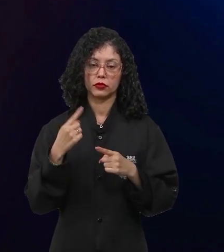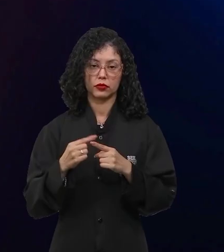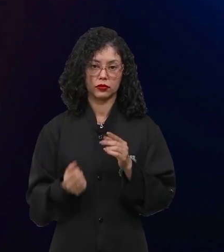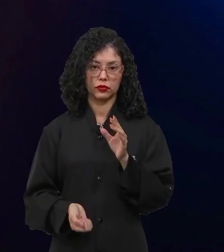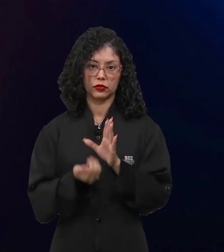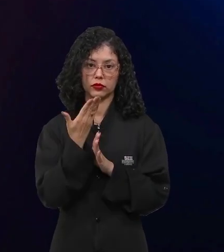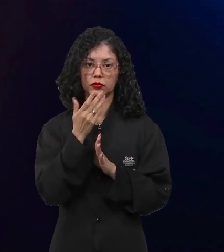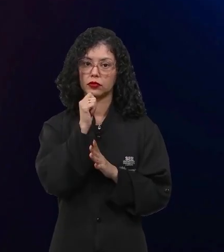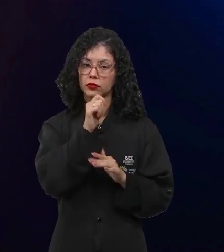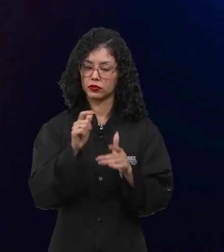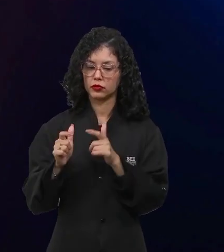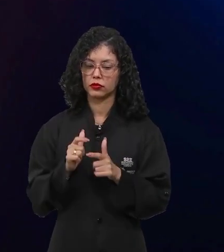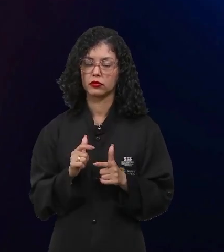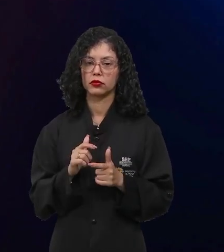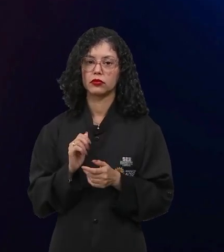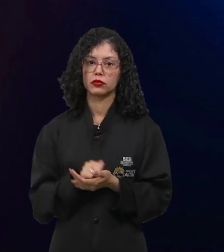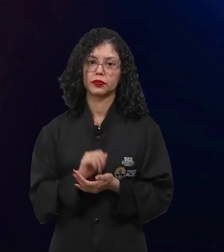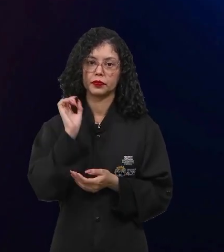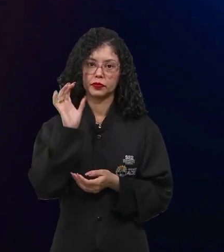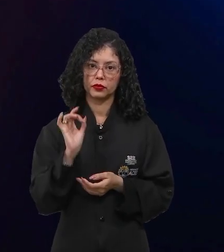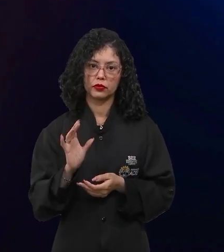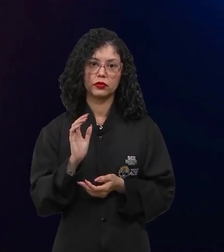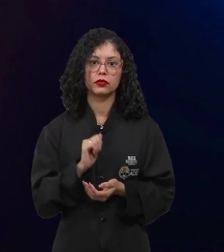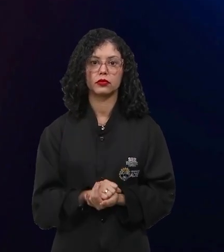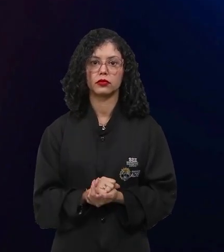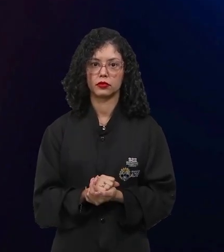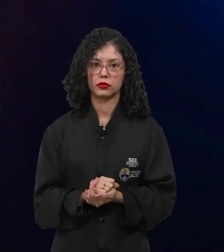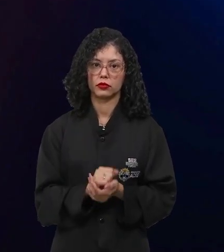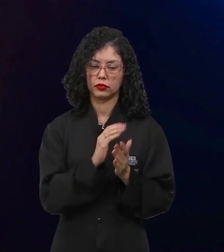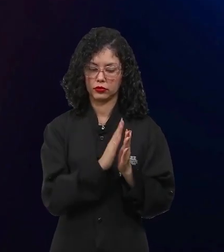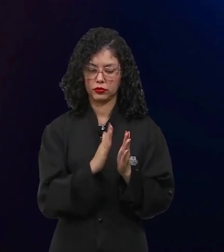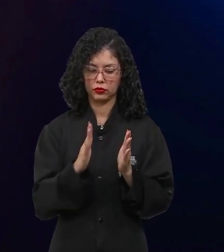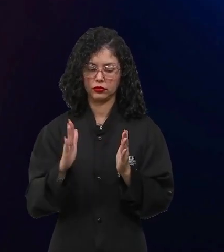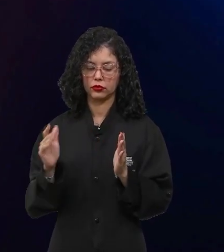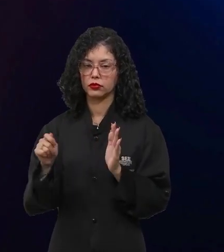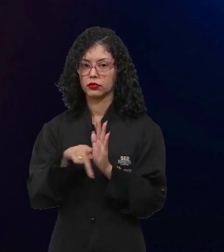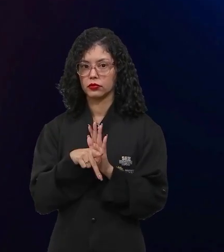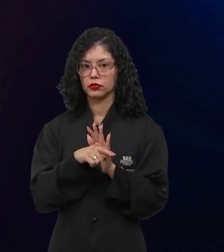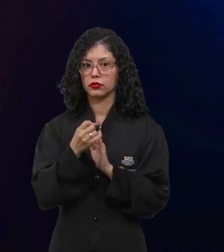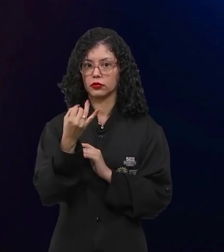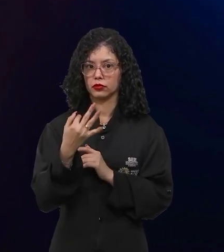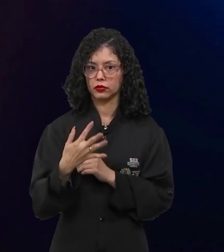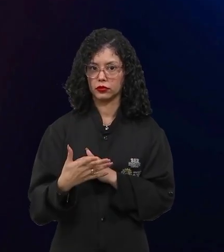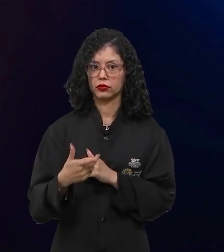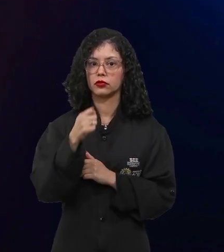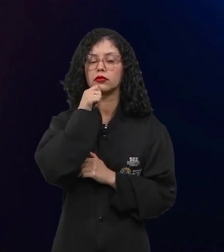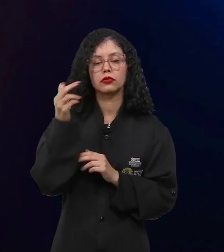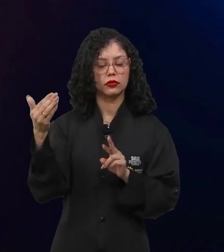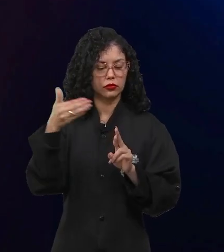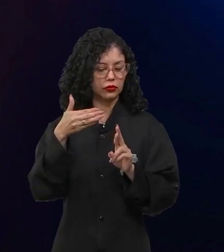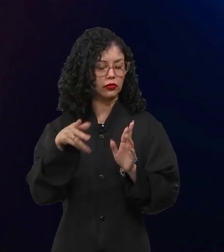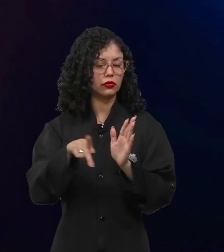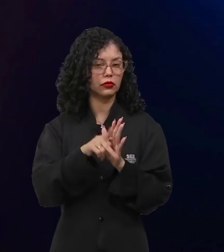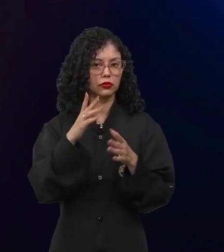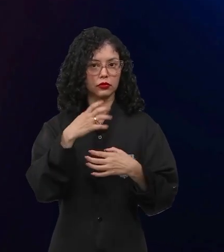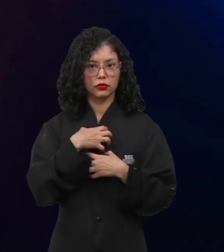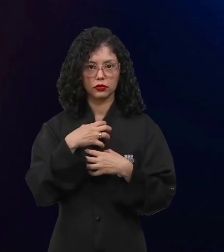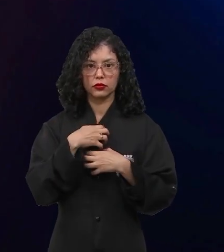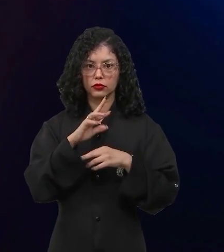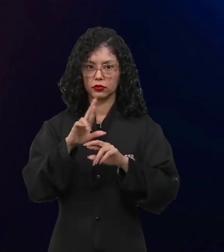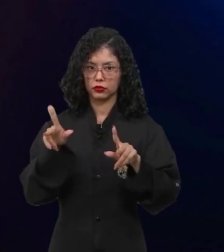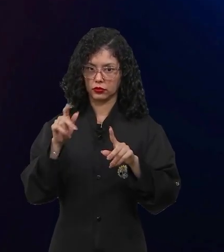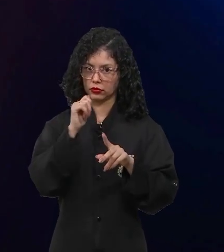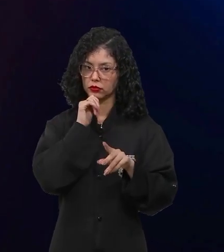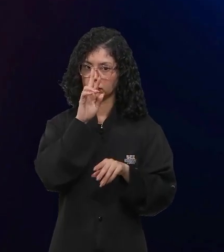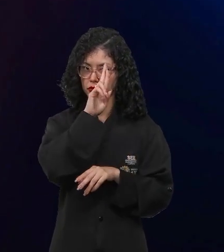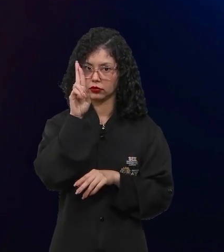a atmosfera e o ambiente cênico para cada ato. Então, à medida que a história vai sendo contada, que vai se referindo a momentos diferentes